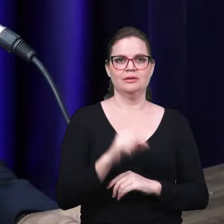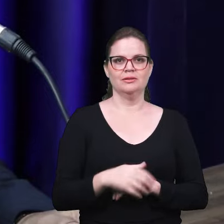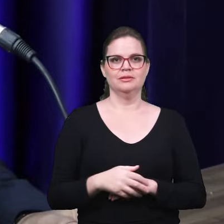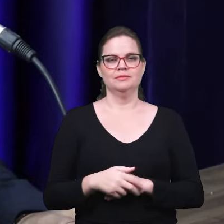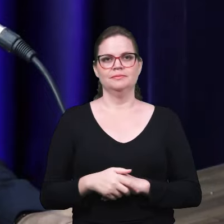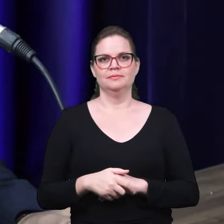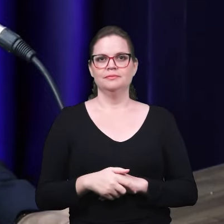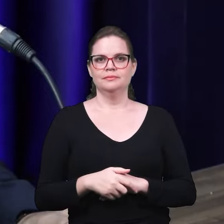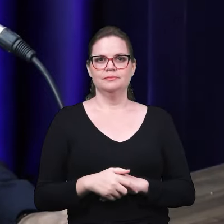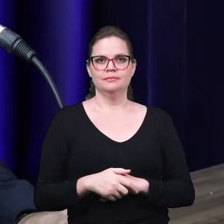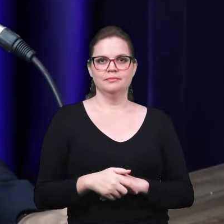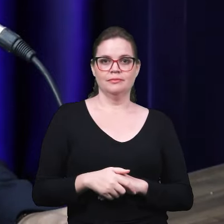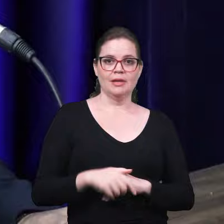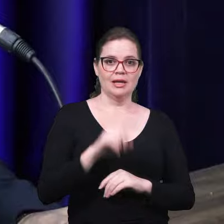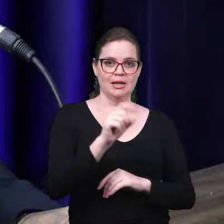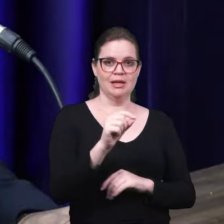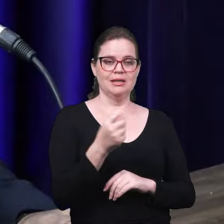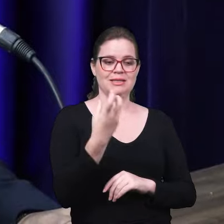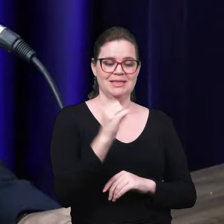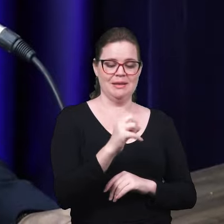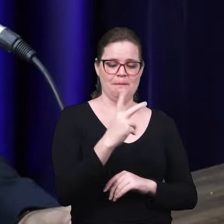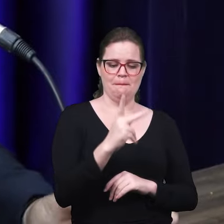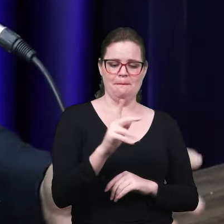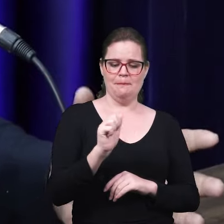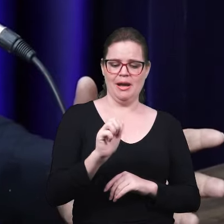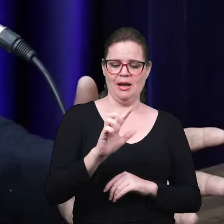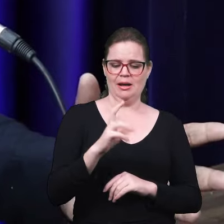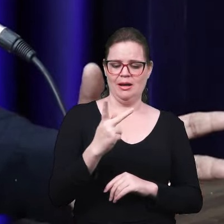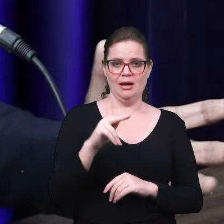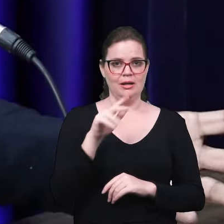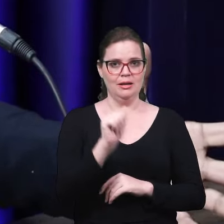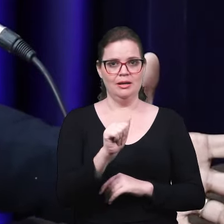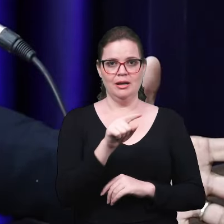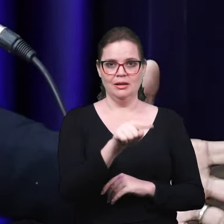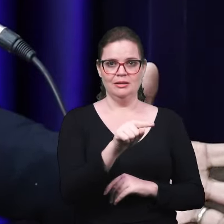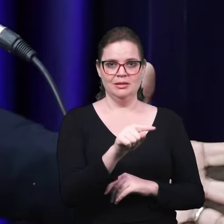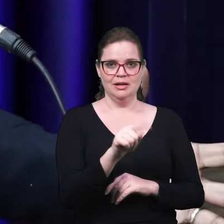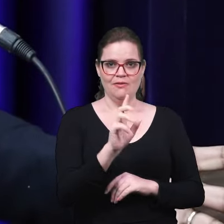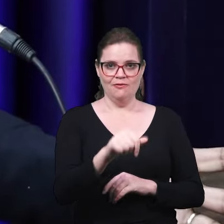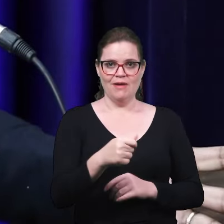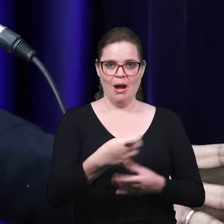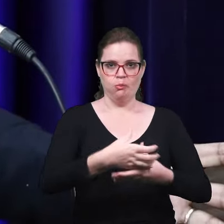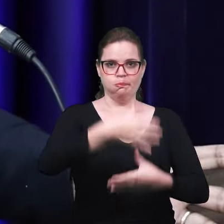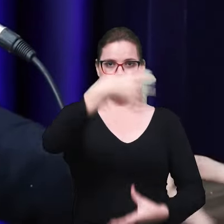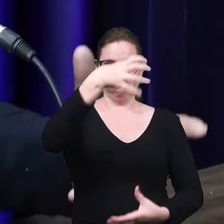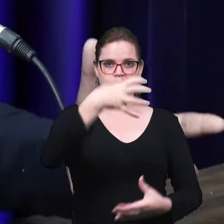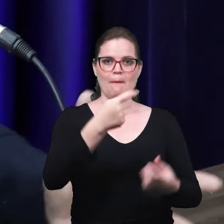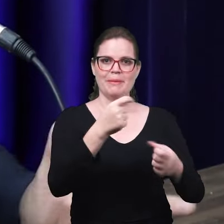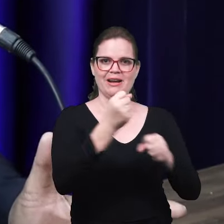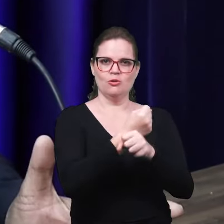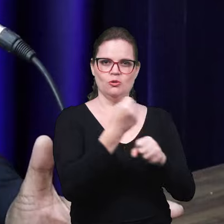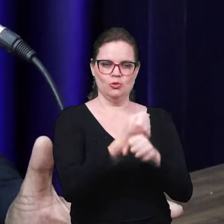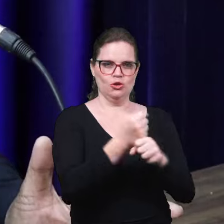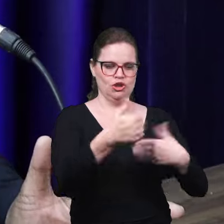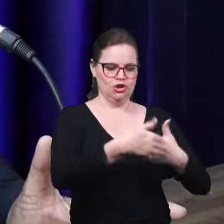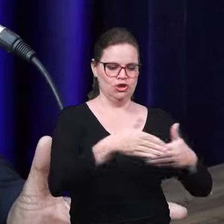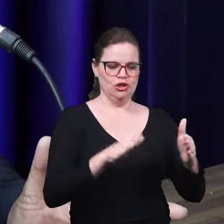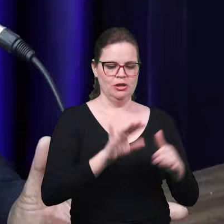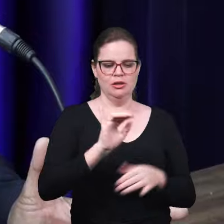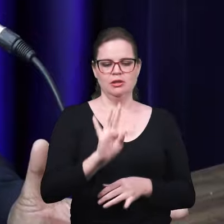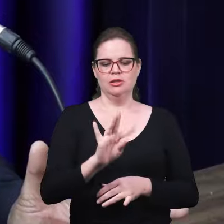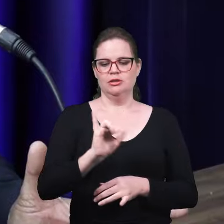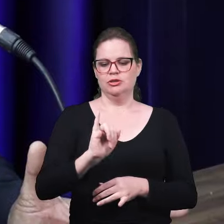que trouxesse palha, né, para que não desse a eles mais palha, eles faziam